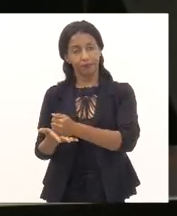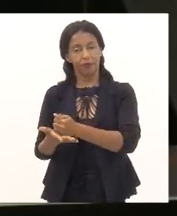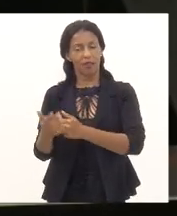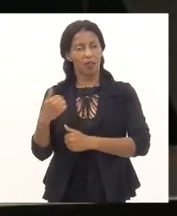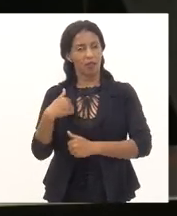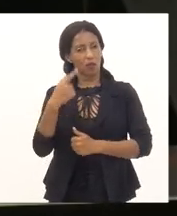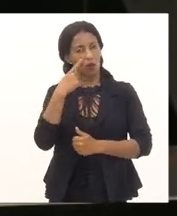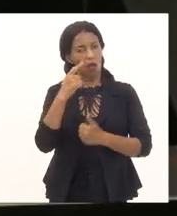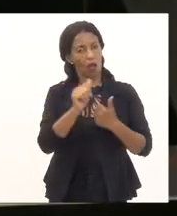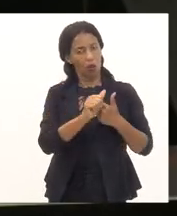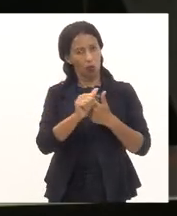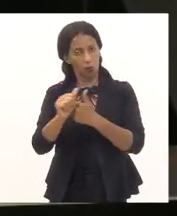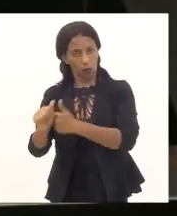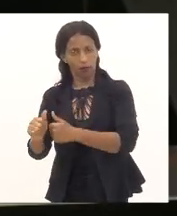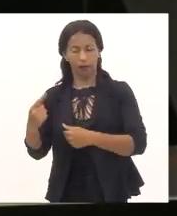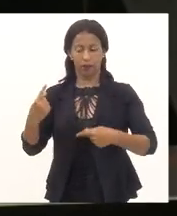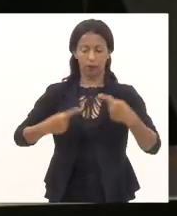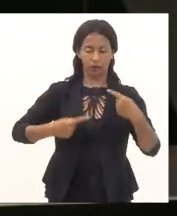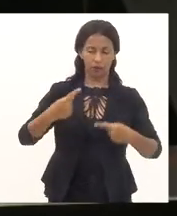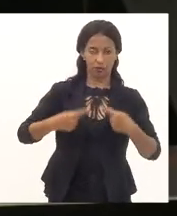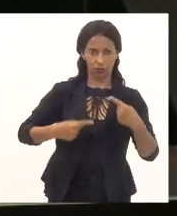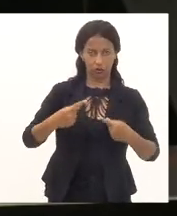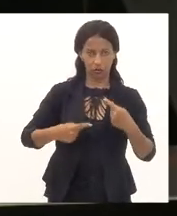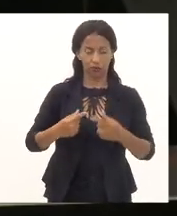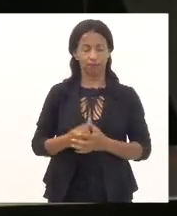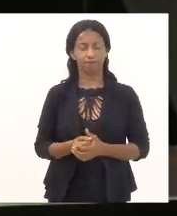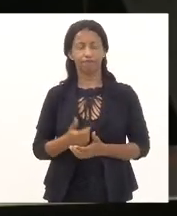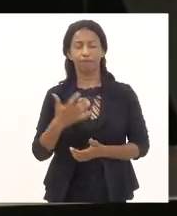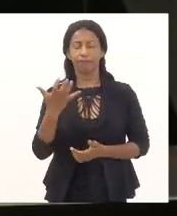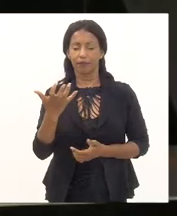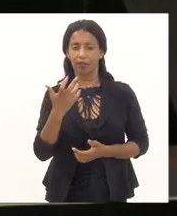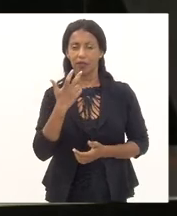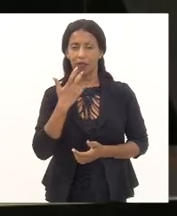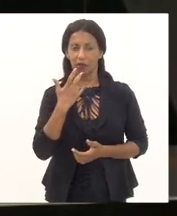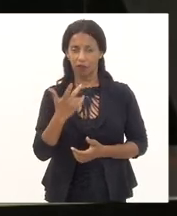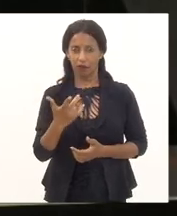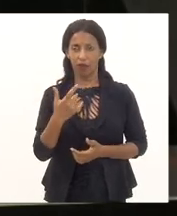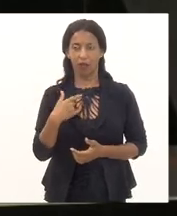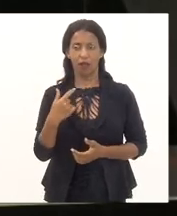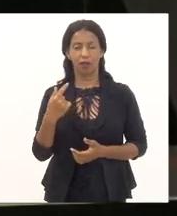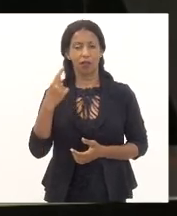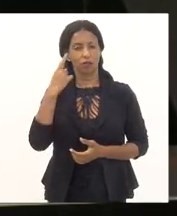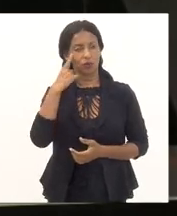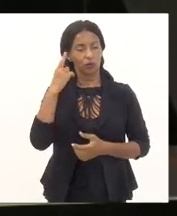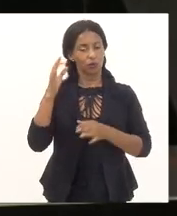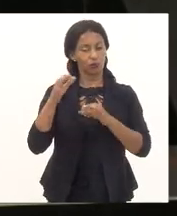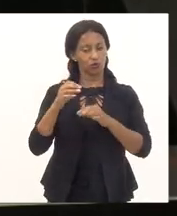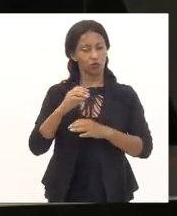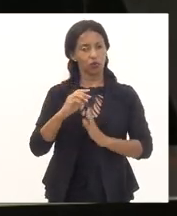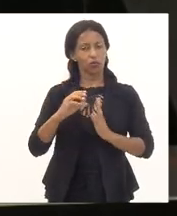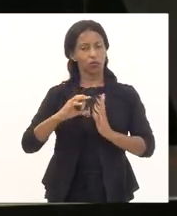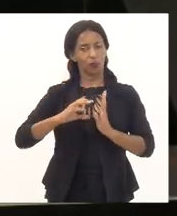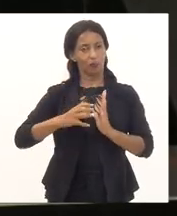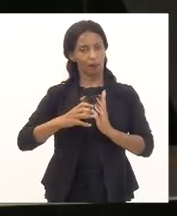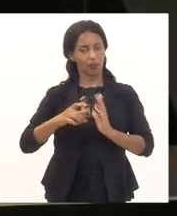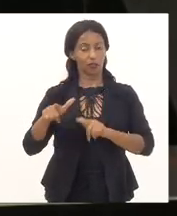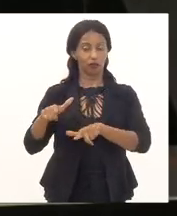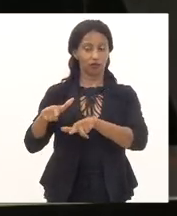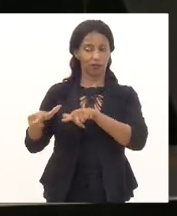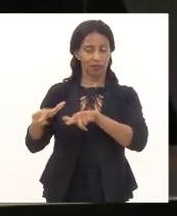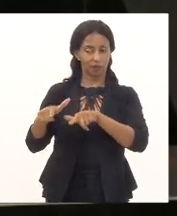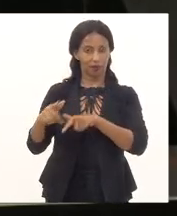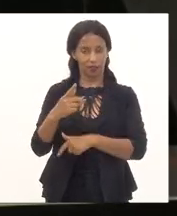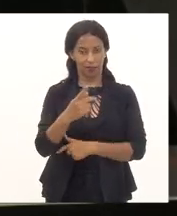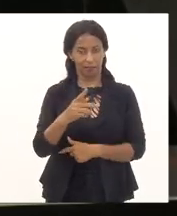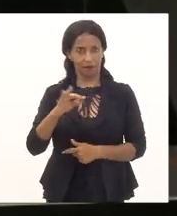de acompanhar essa discussão. Quero dizer que sou de um partido trabalhista,